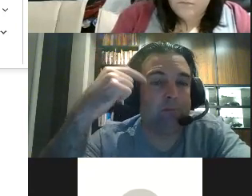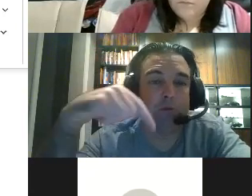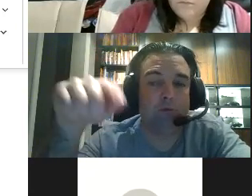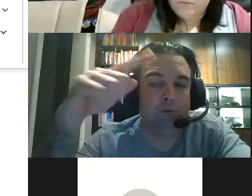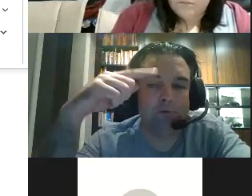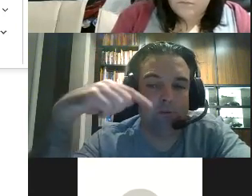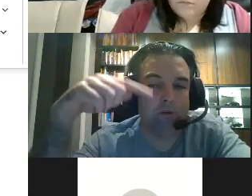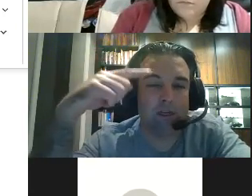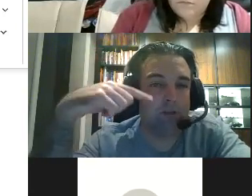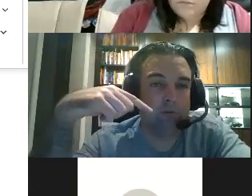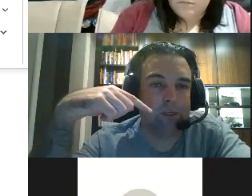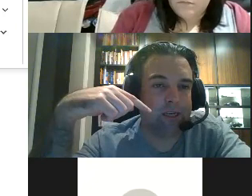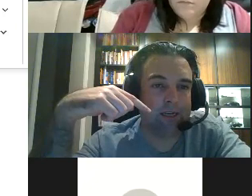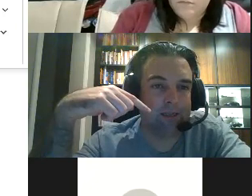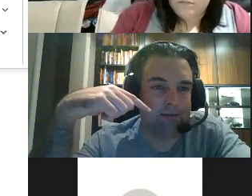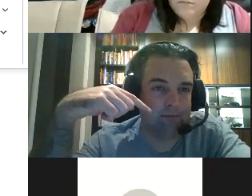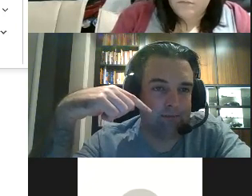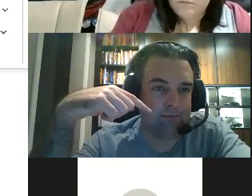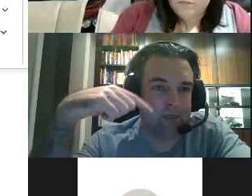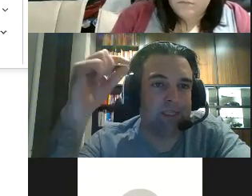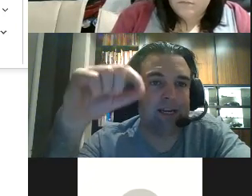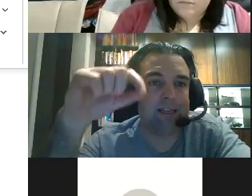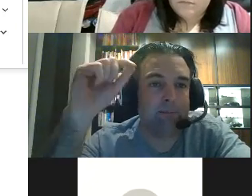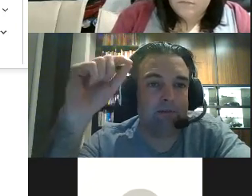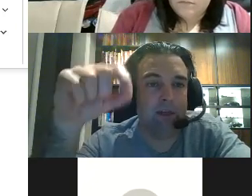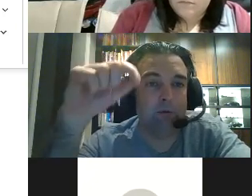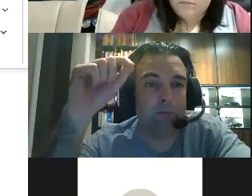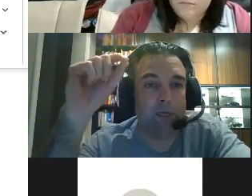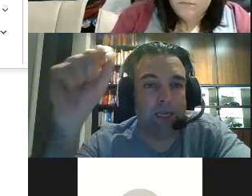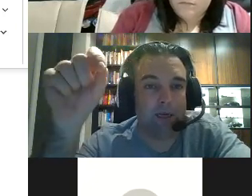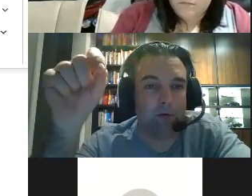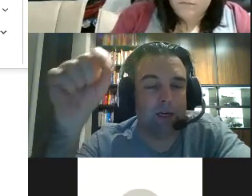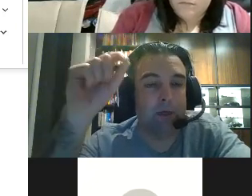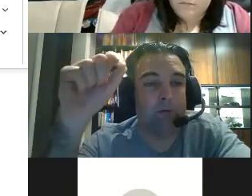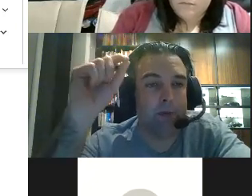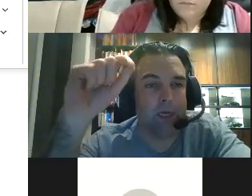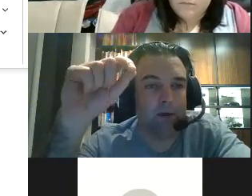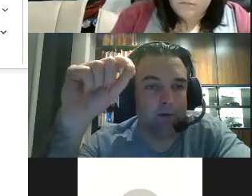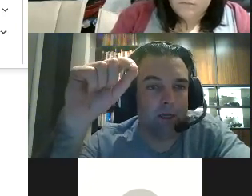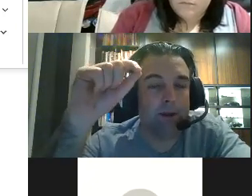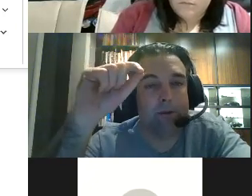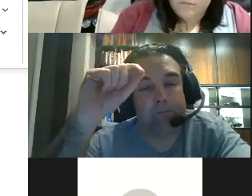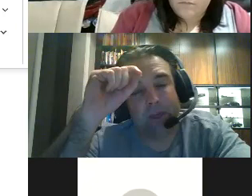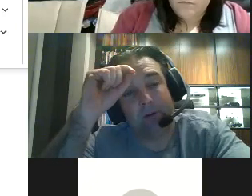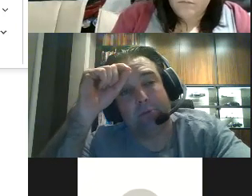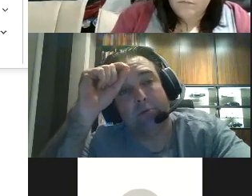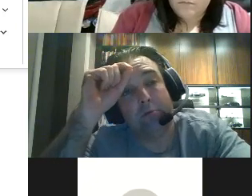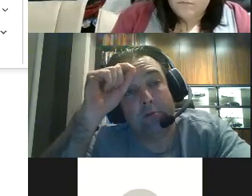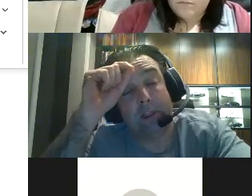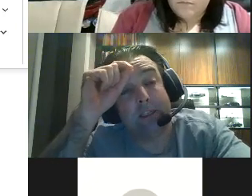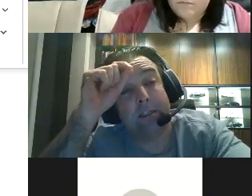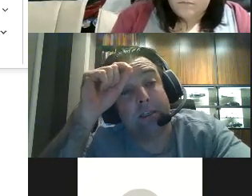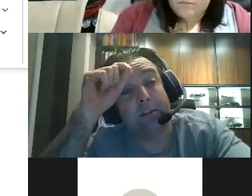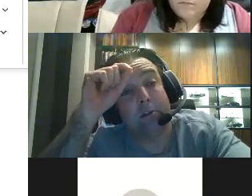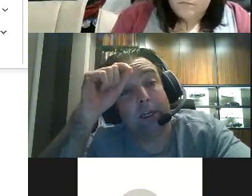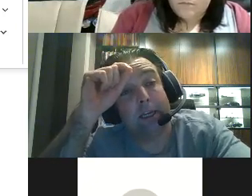E é um absurdo eu transportar isso por estrada. Estrada é para veículo pequeno, caminhão pequeno. É um absurdo eu